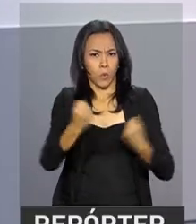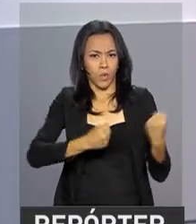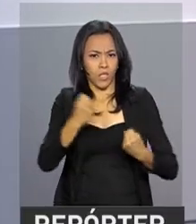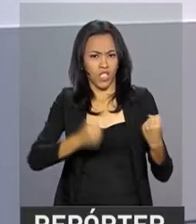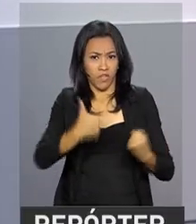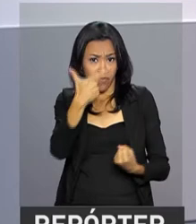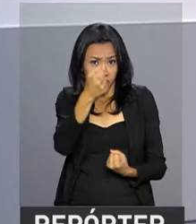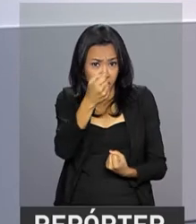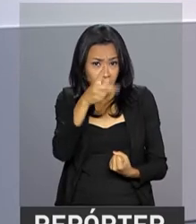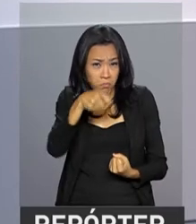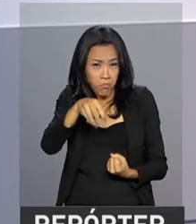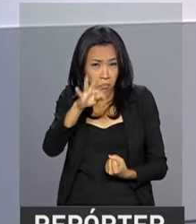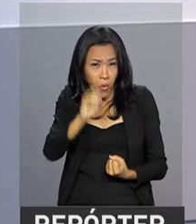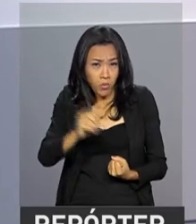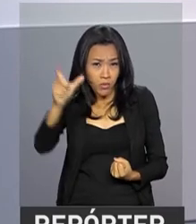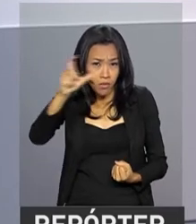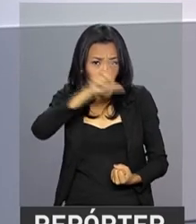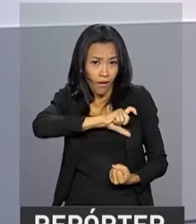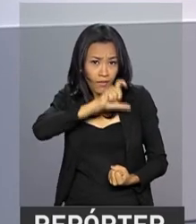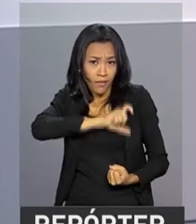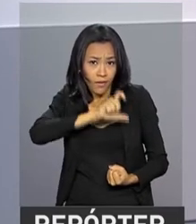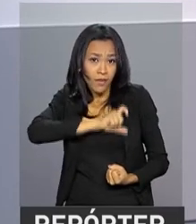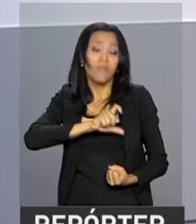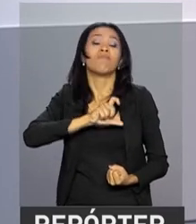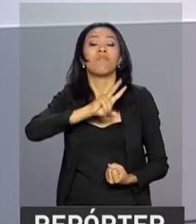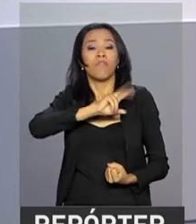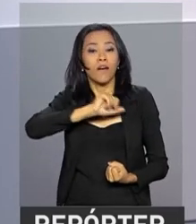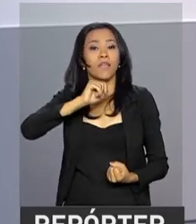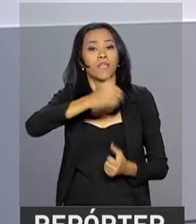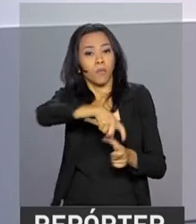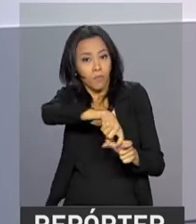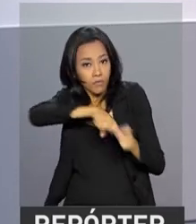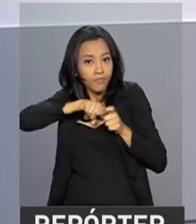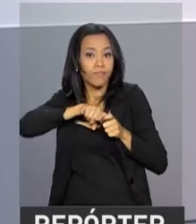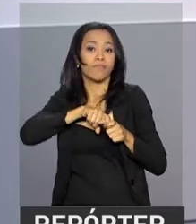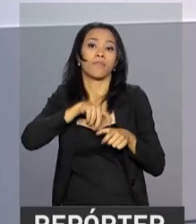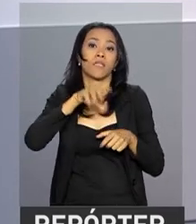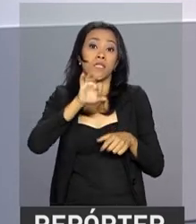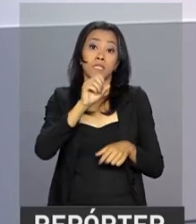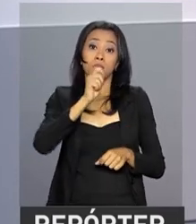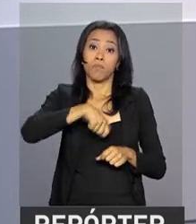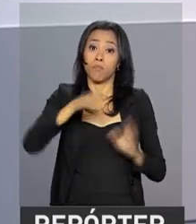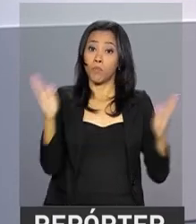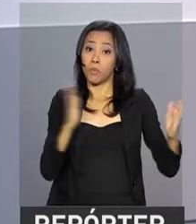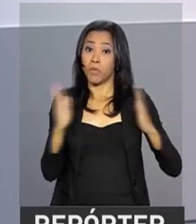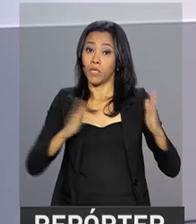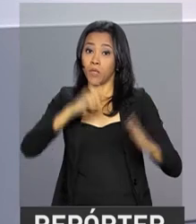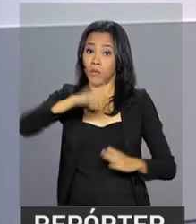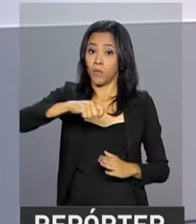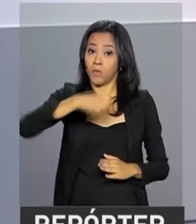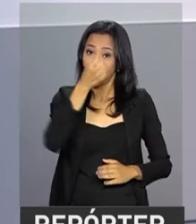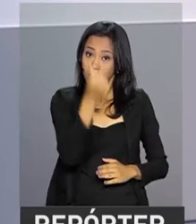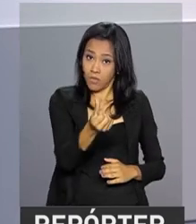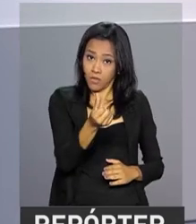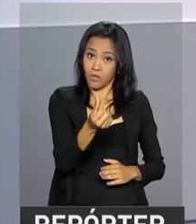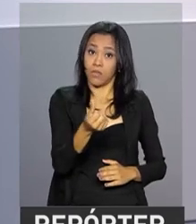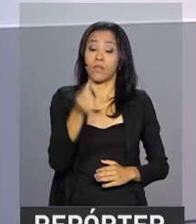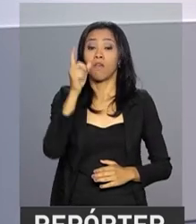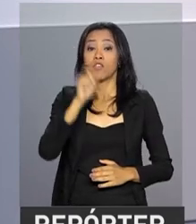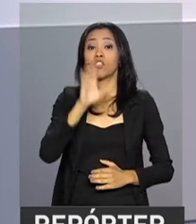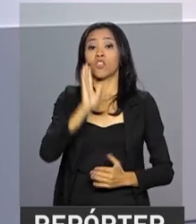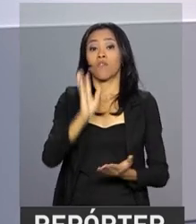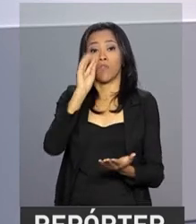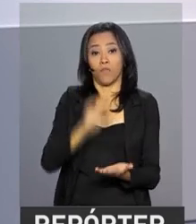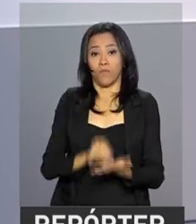mais na carteira de habilitação e estará sujeito a uma suspensão da cnh por no mínimo seis meses a medida foi publicada no diário oficial